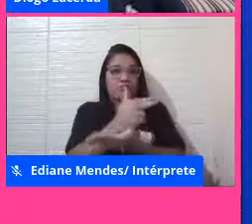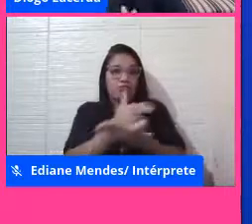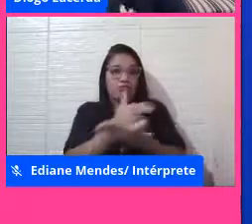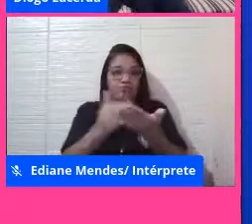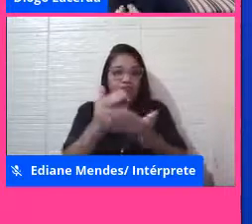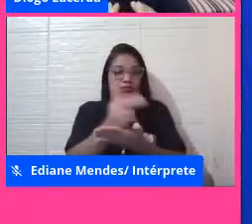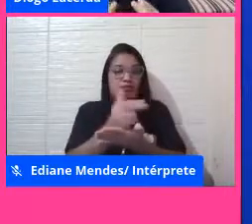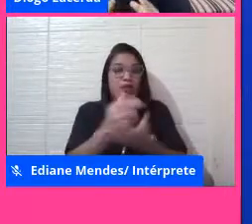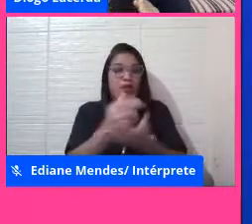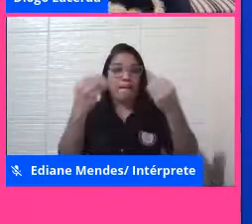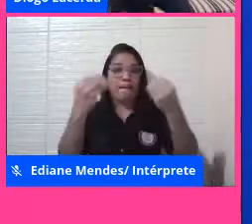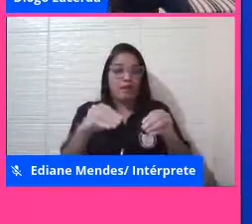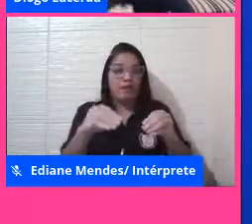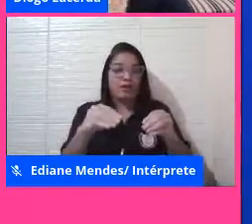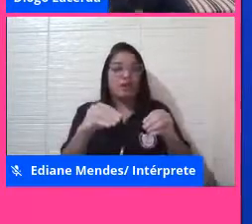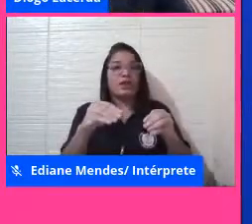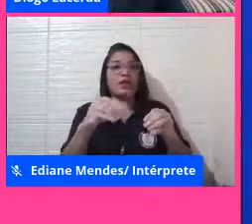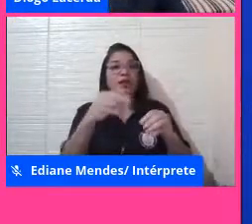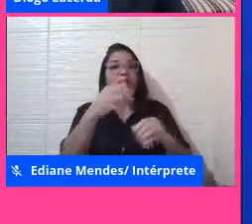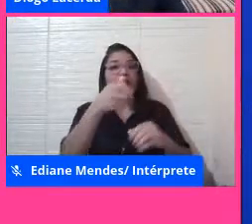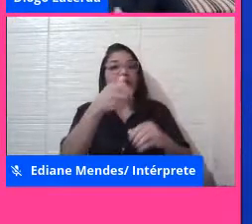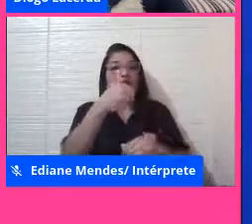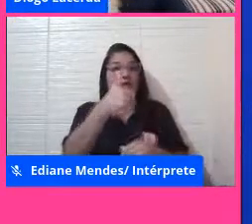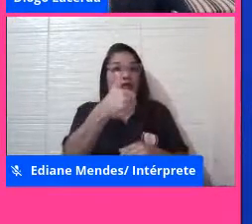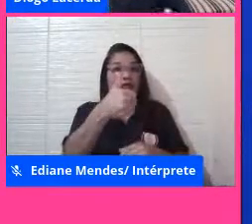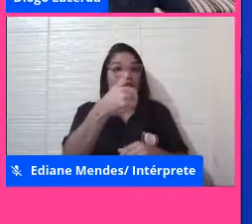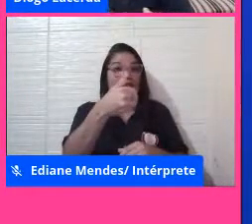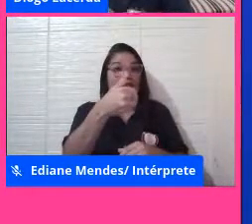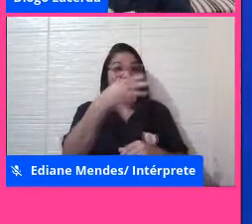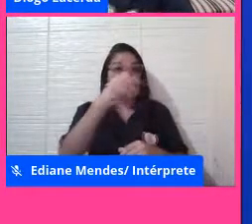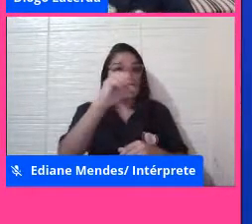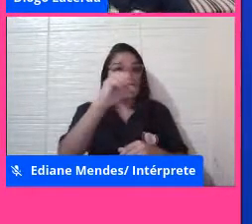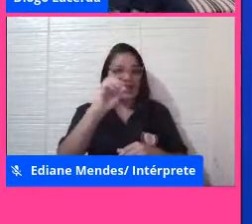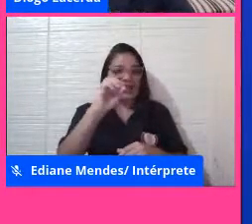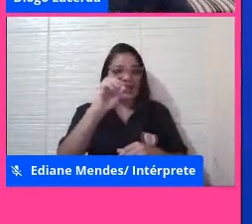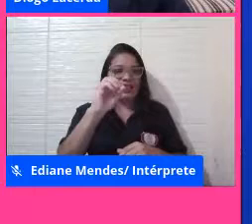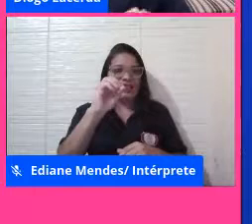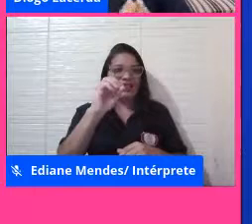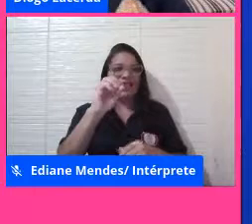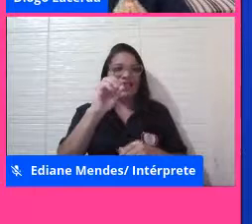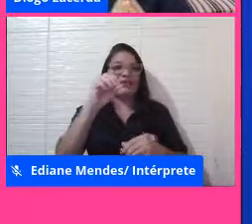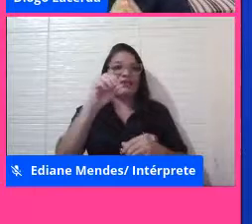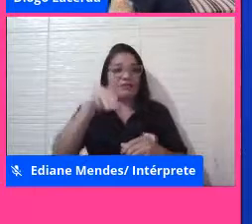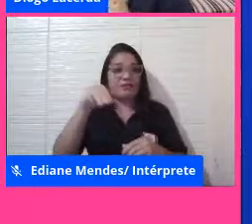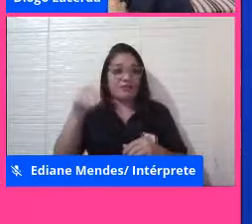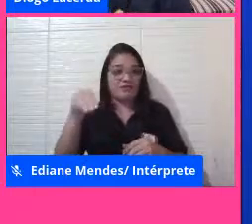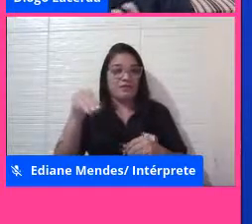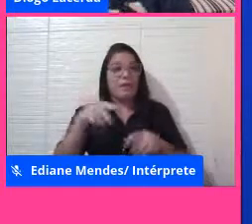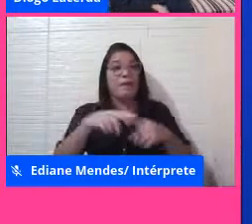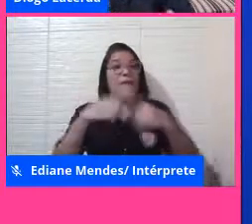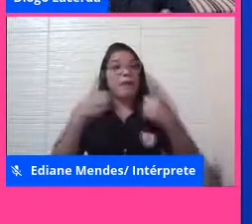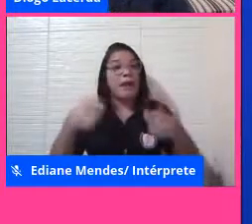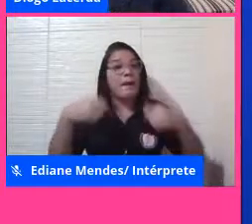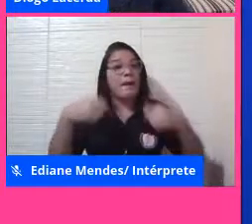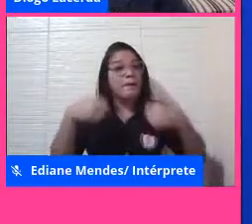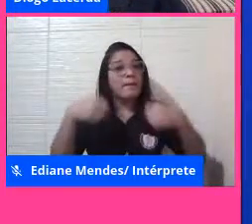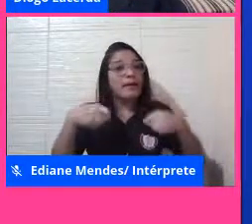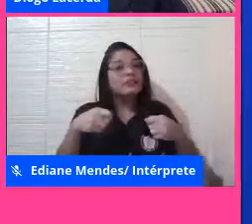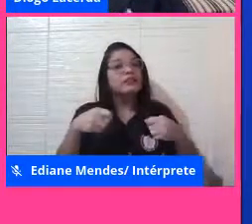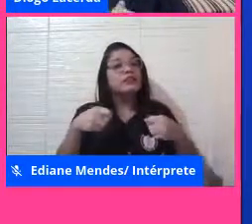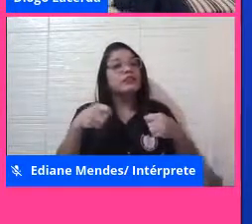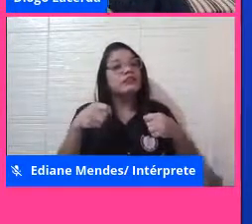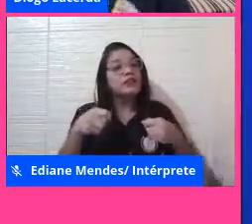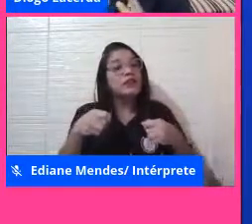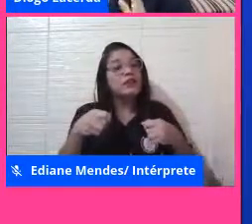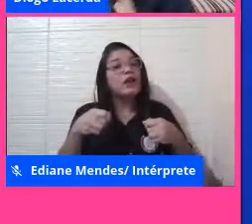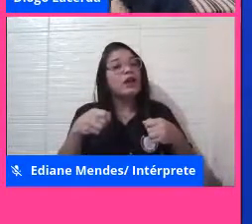importante você ter em mente, quando for desenhar algo, ter a noção do tamanho da tua impressora.